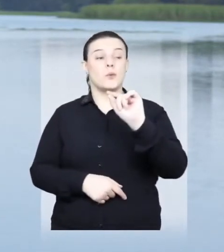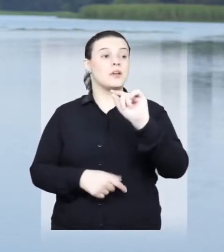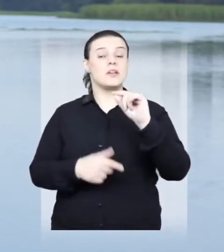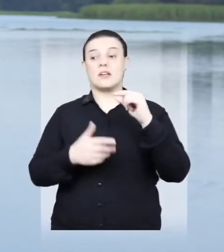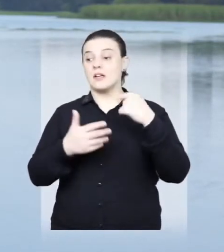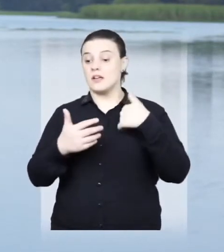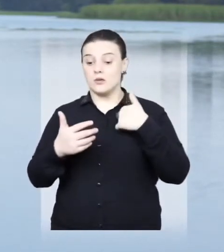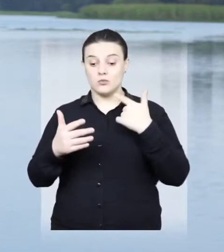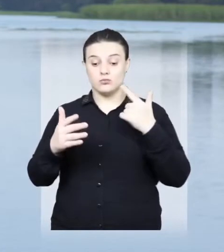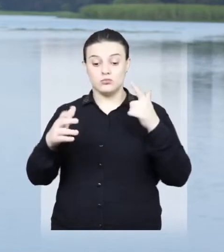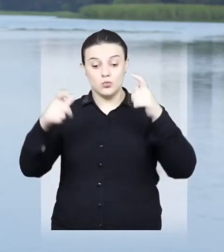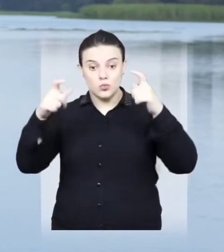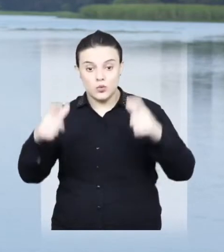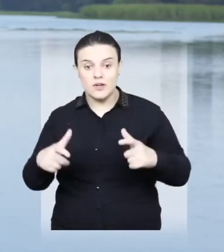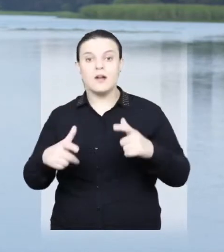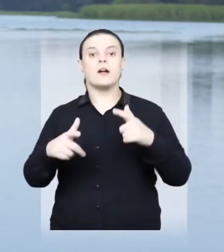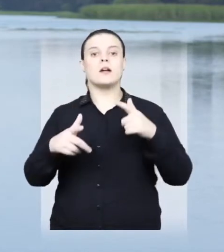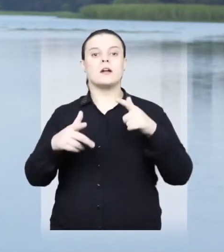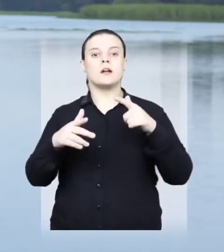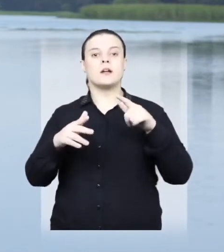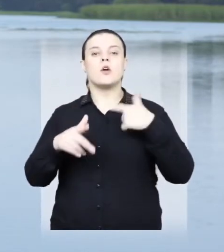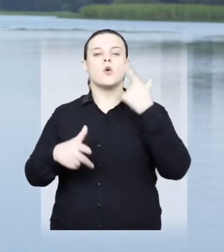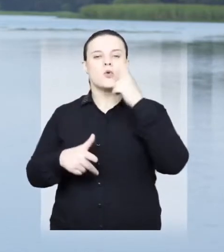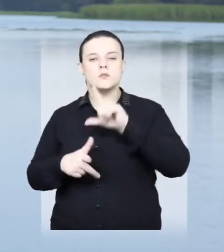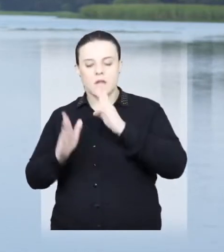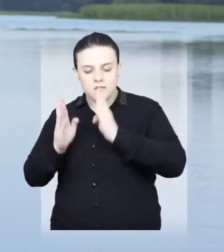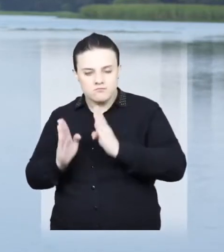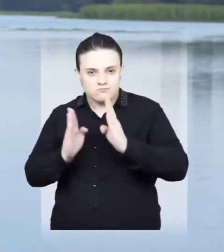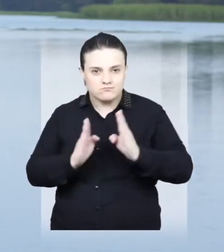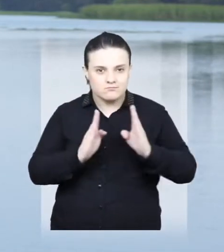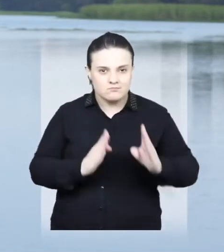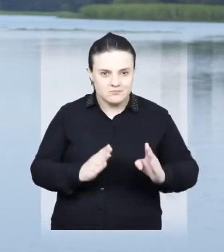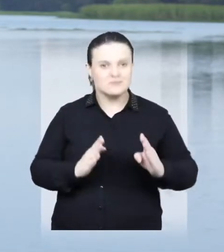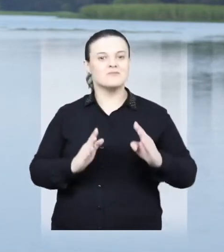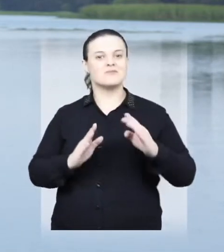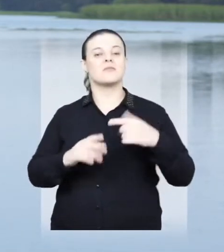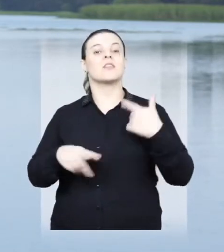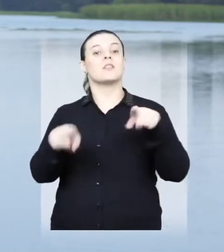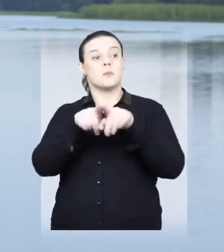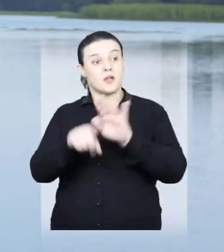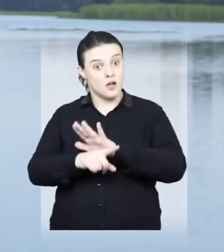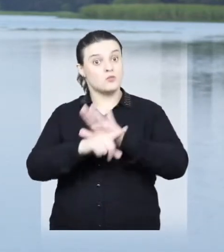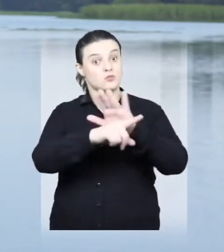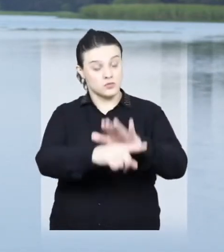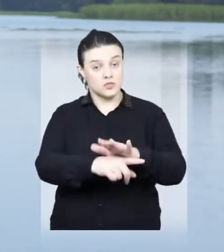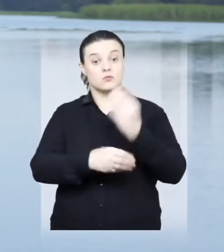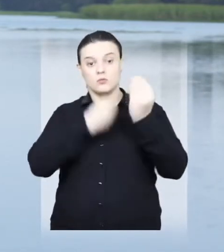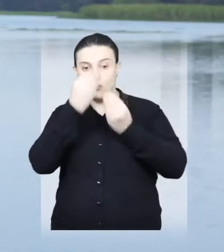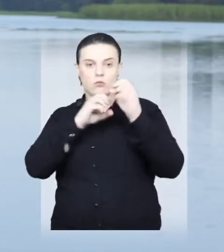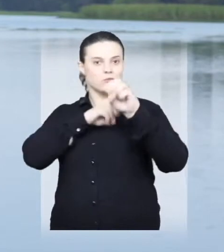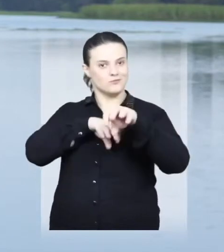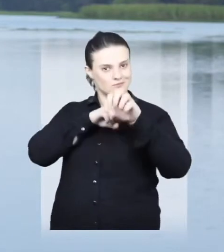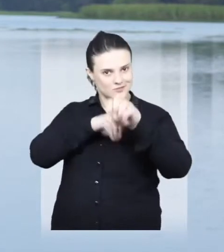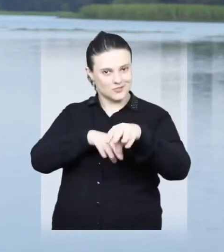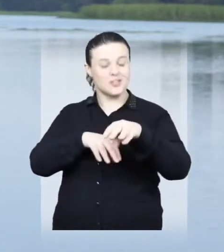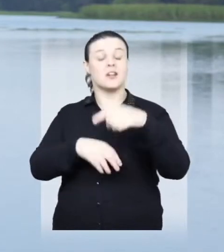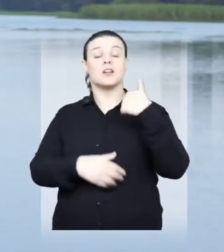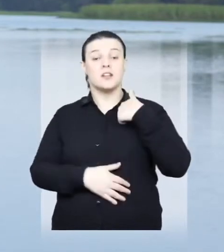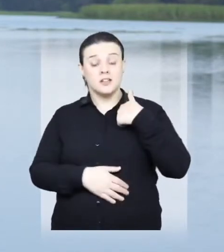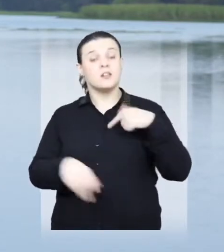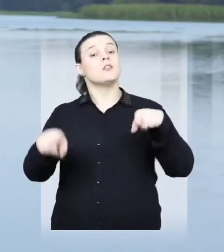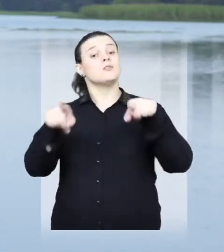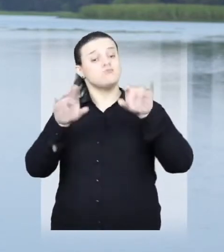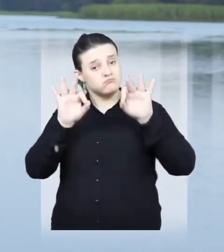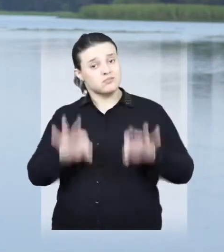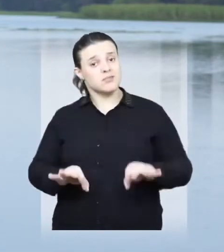me trazendo também para um lugar de disciplina, né, ajudando ela nessa questão de educação. E eu